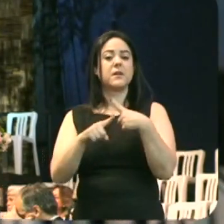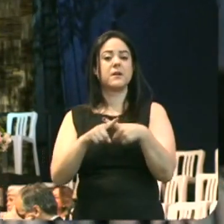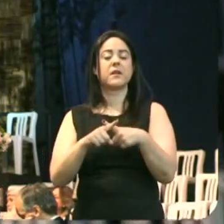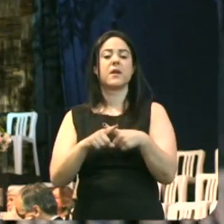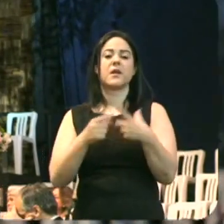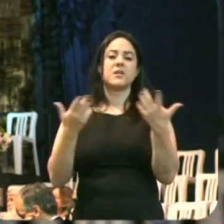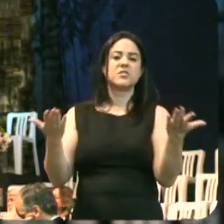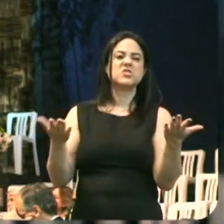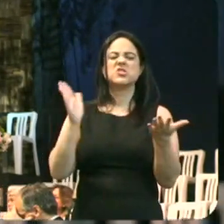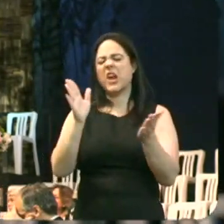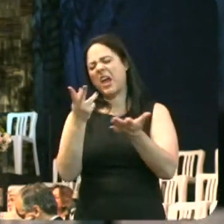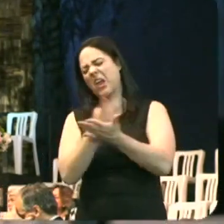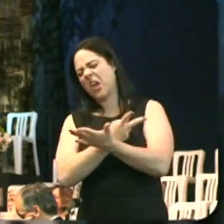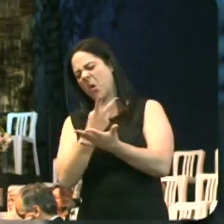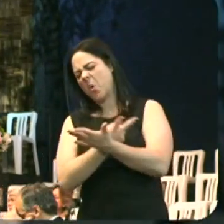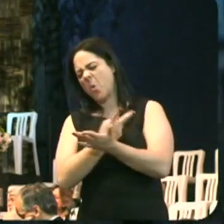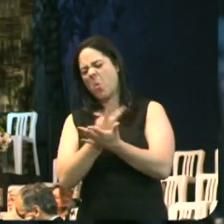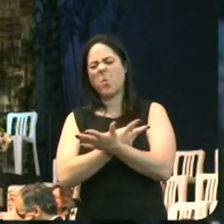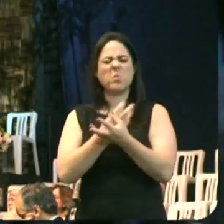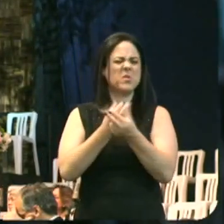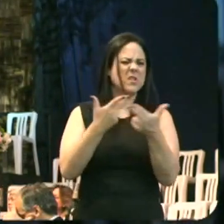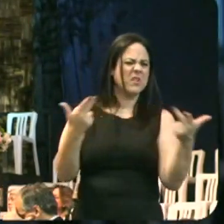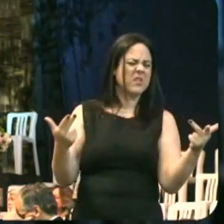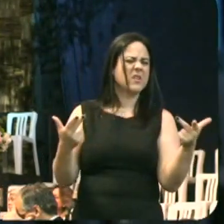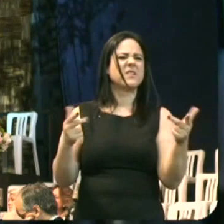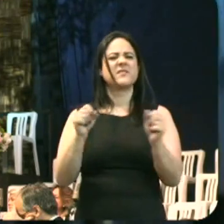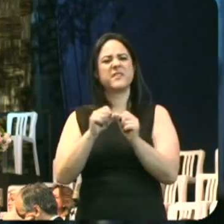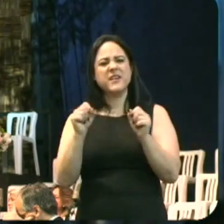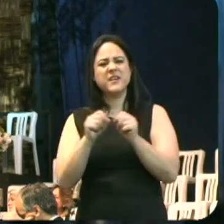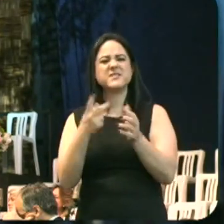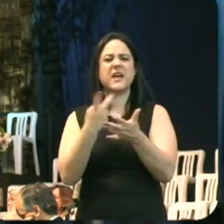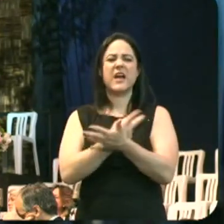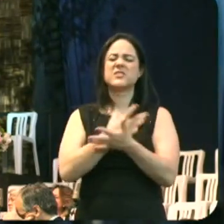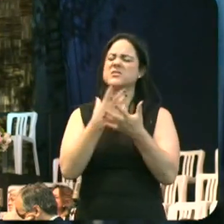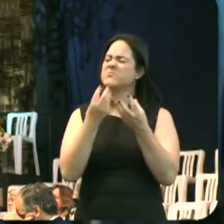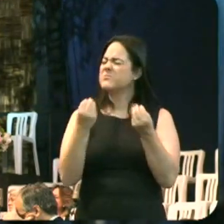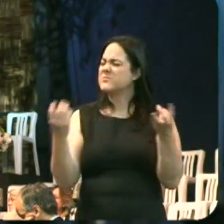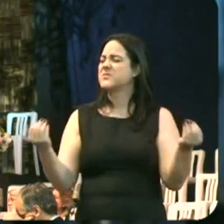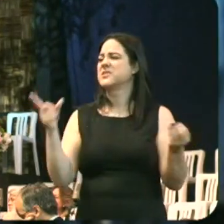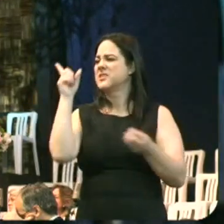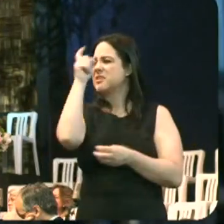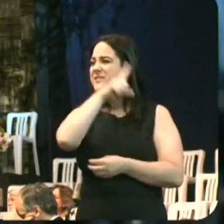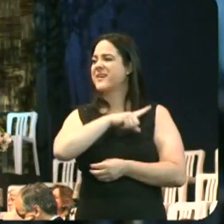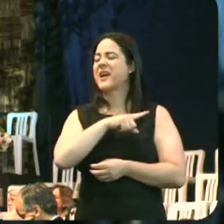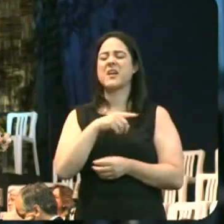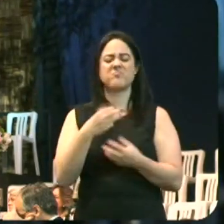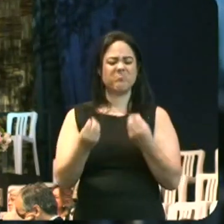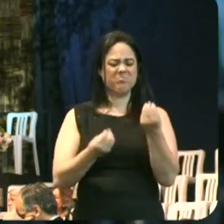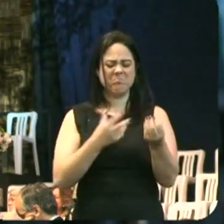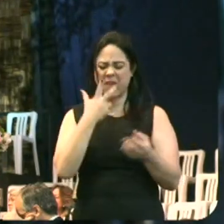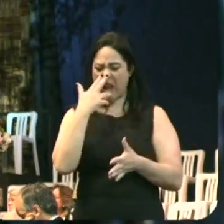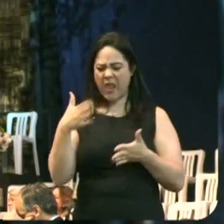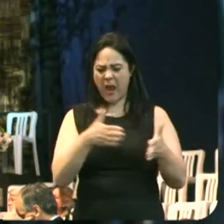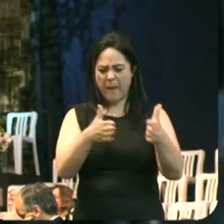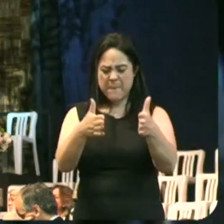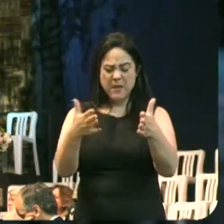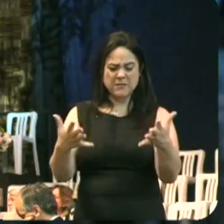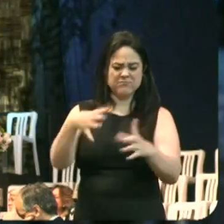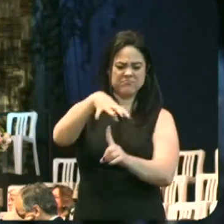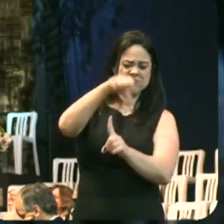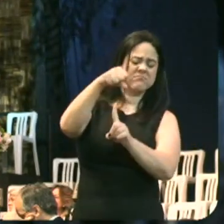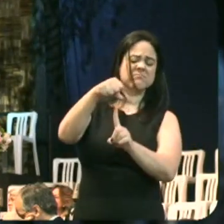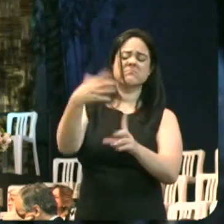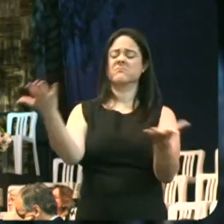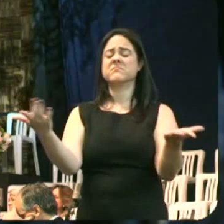a gente já errou tanto, já fez tanta coisa, já complicou tanto, que a gente não vê rumo. Ou a